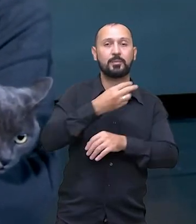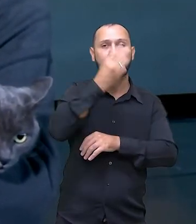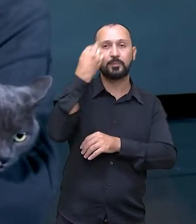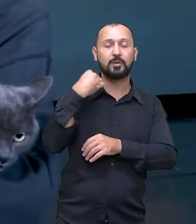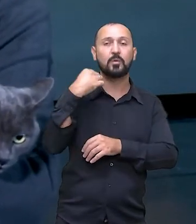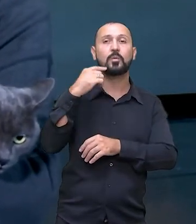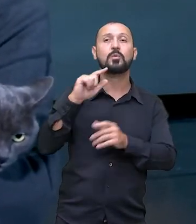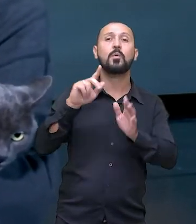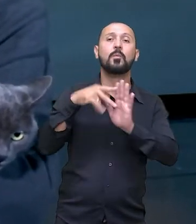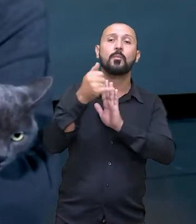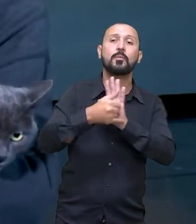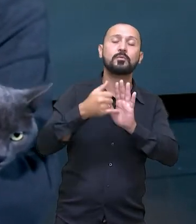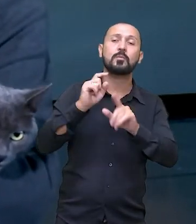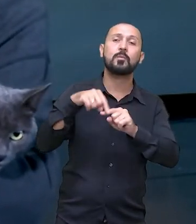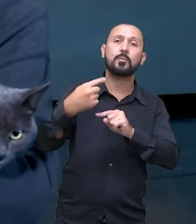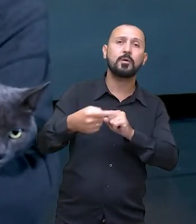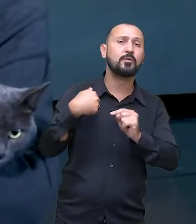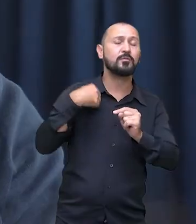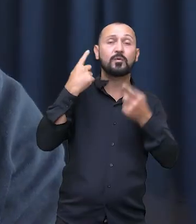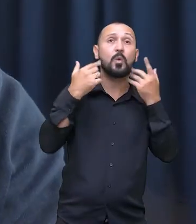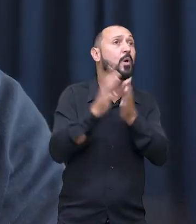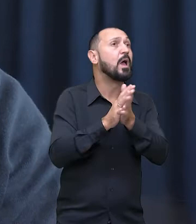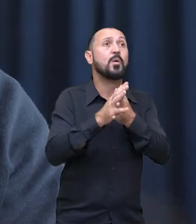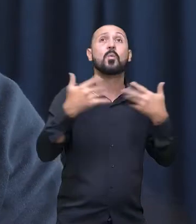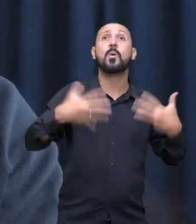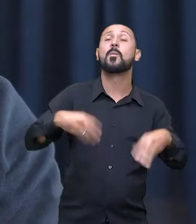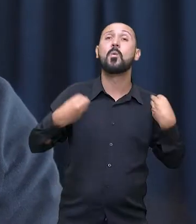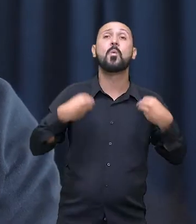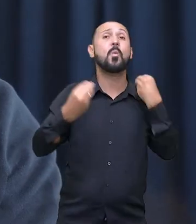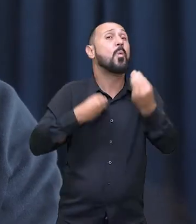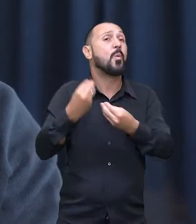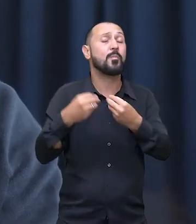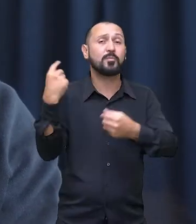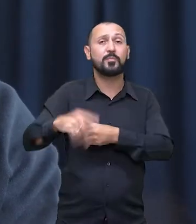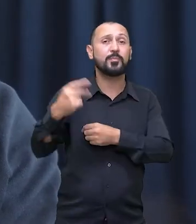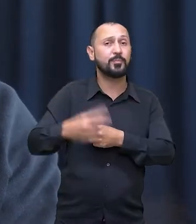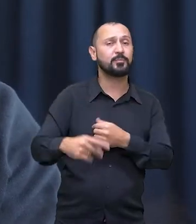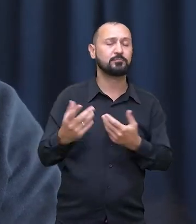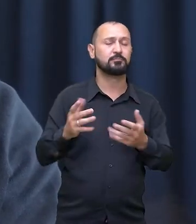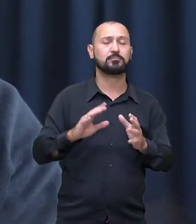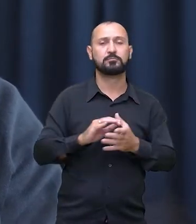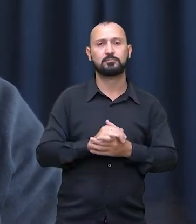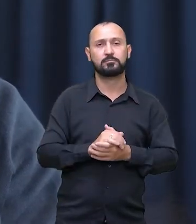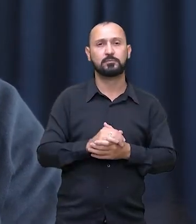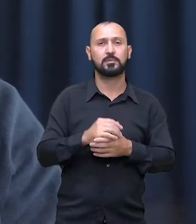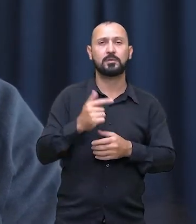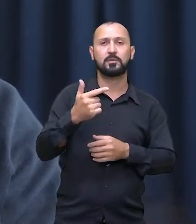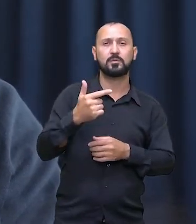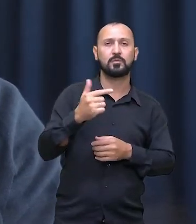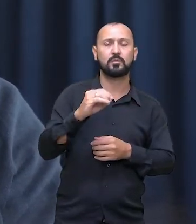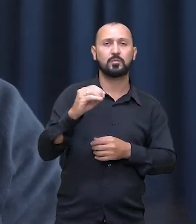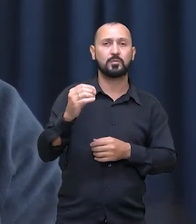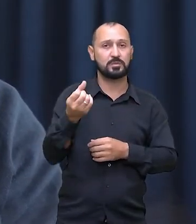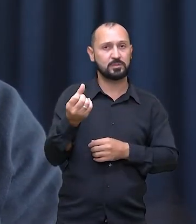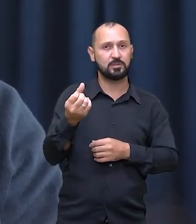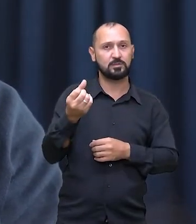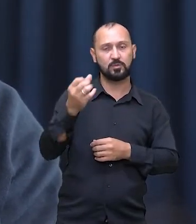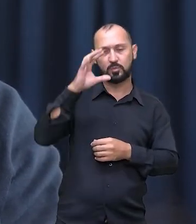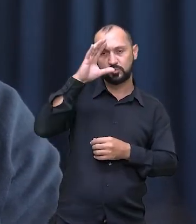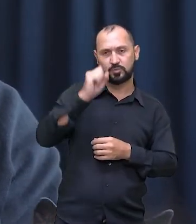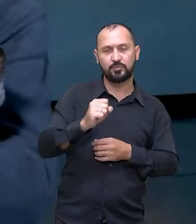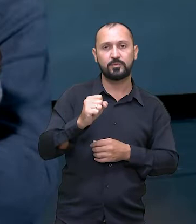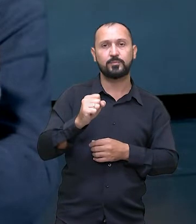né? Quando vai ser o próximo projeto da ginga? Não fico enlouquecido com isso. Isso é uma das coisas que em 2006